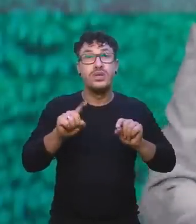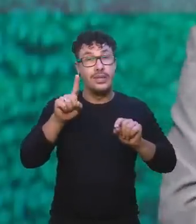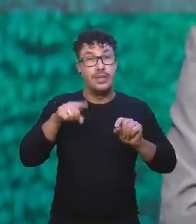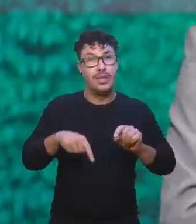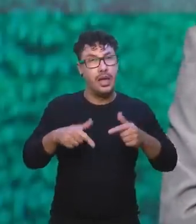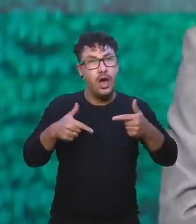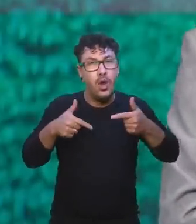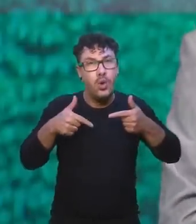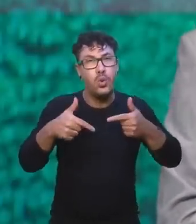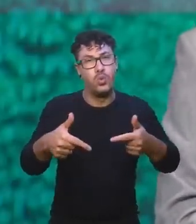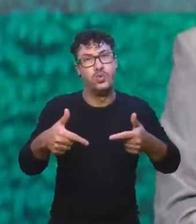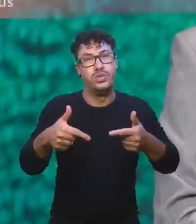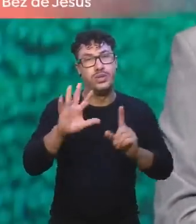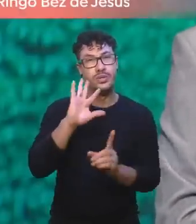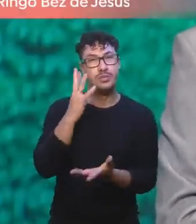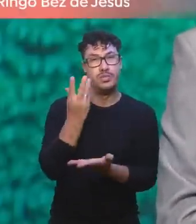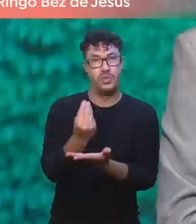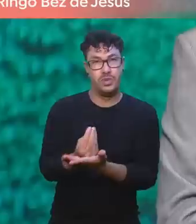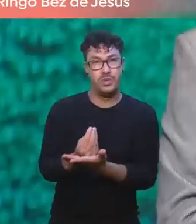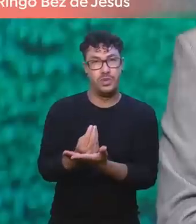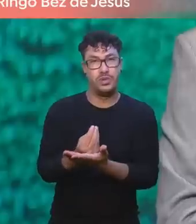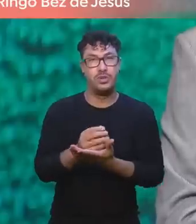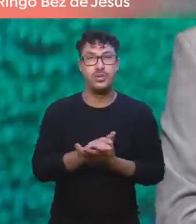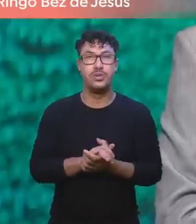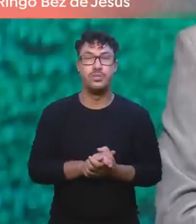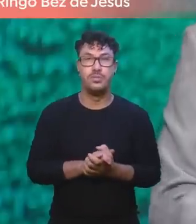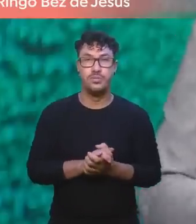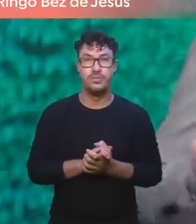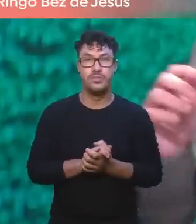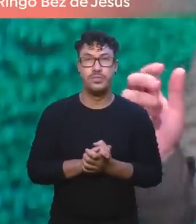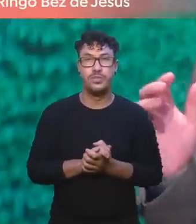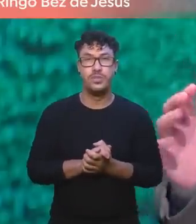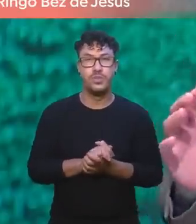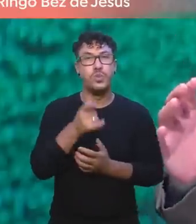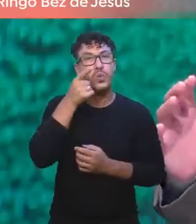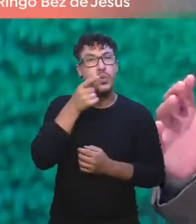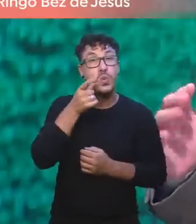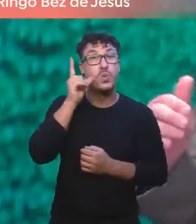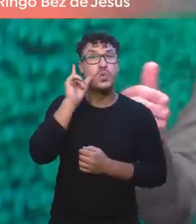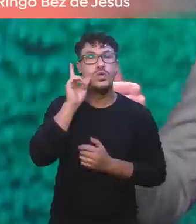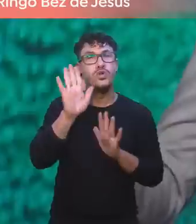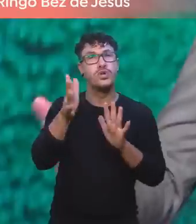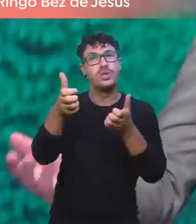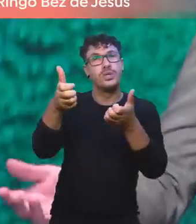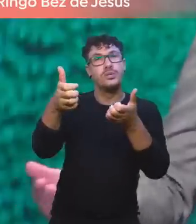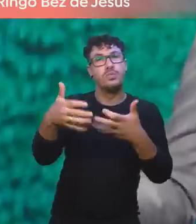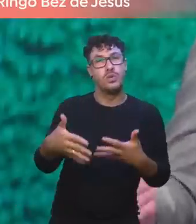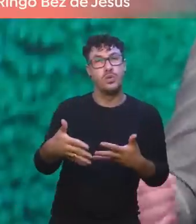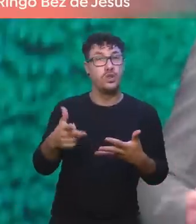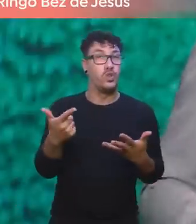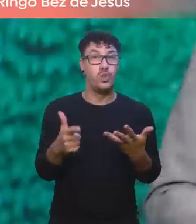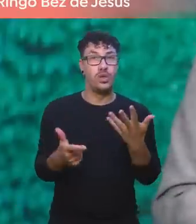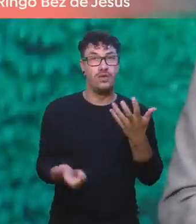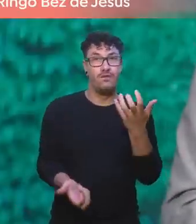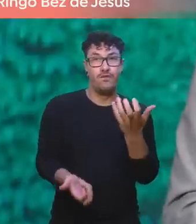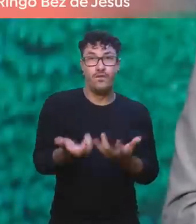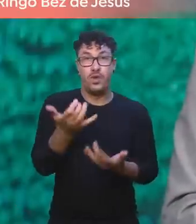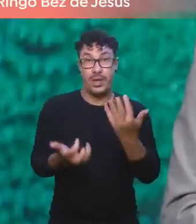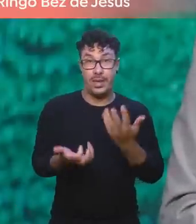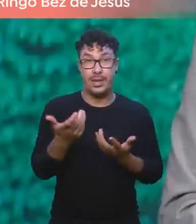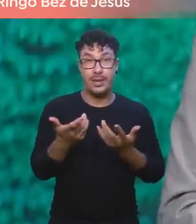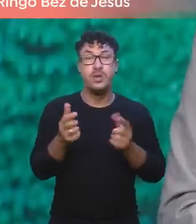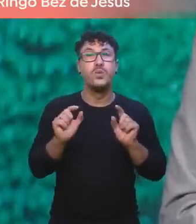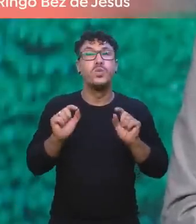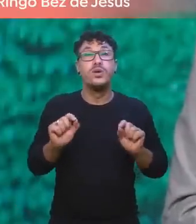interessante, Gólgota espírita, onde ele diz que não haverá mais fogueiras, martírios